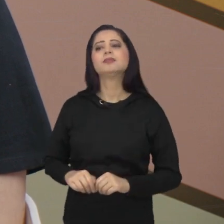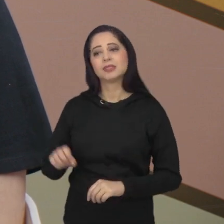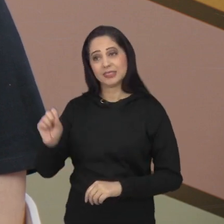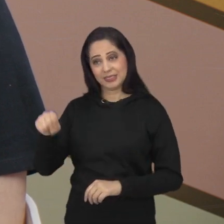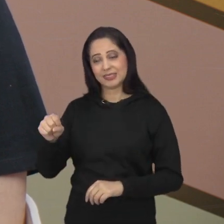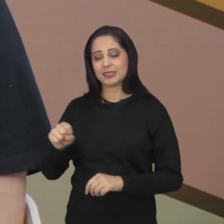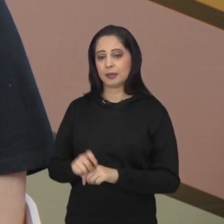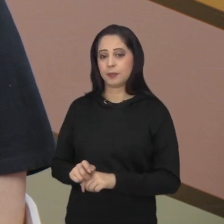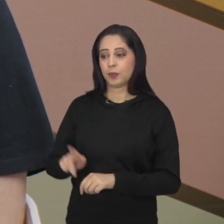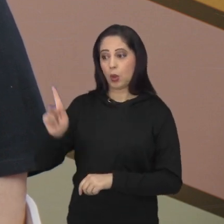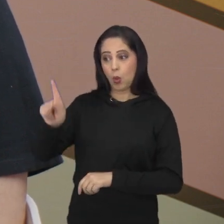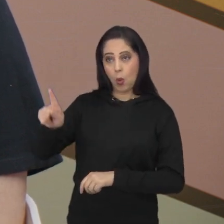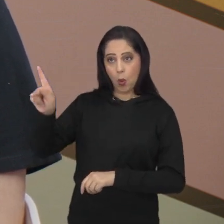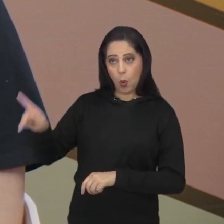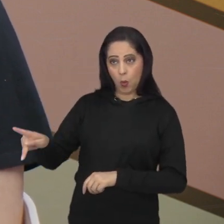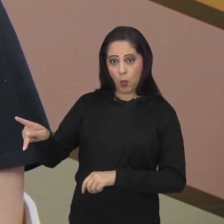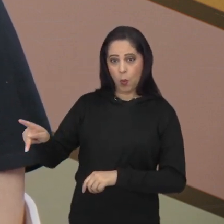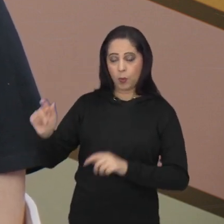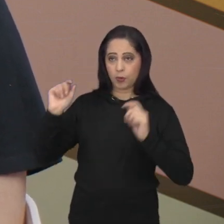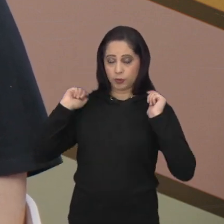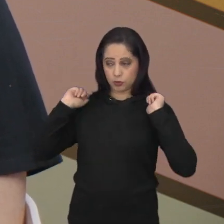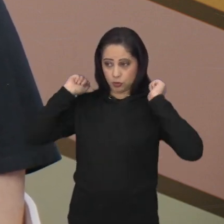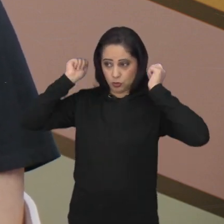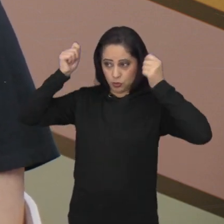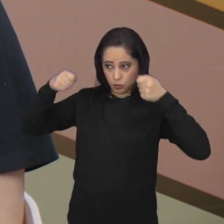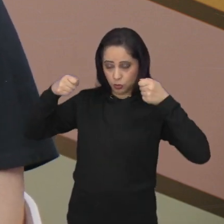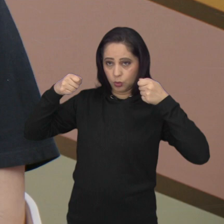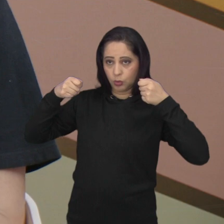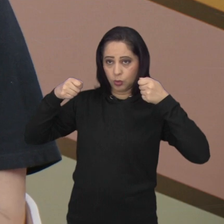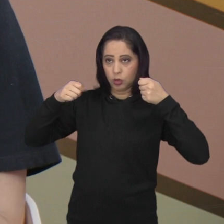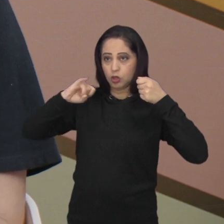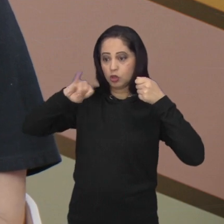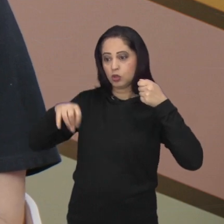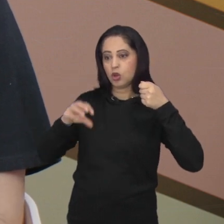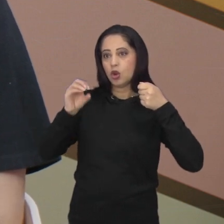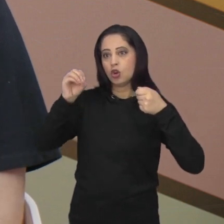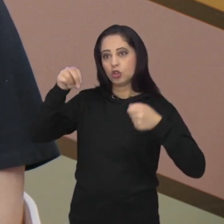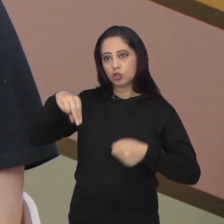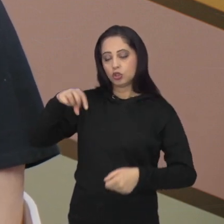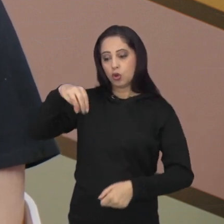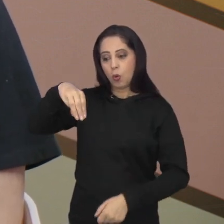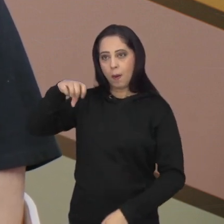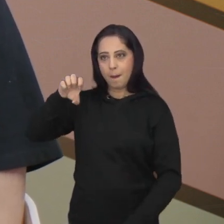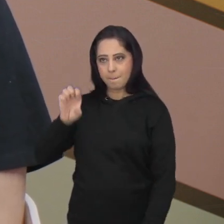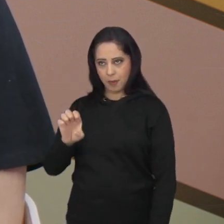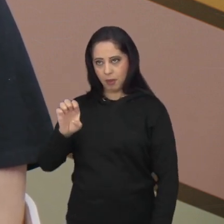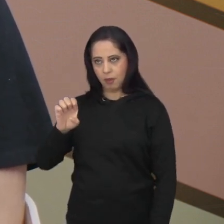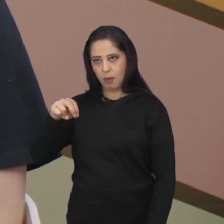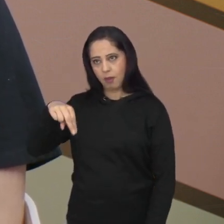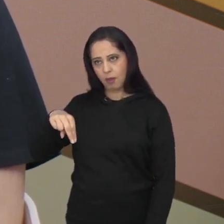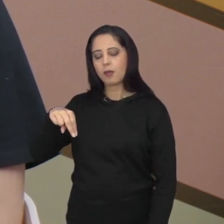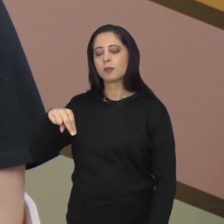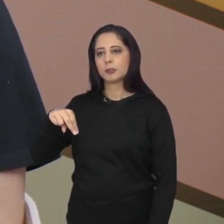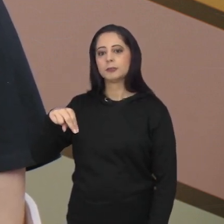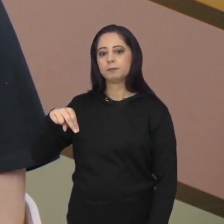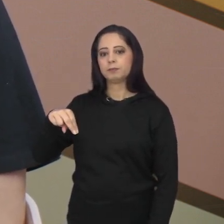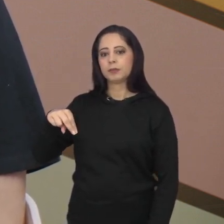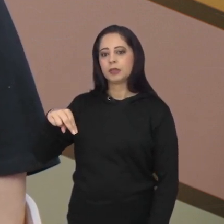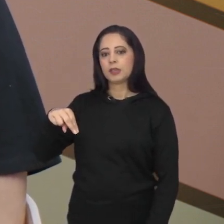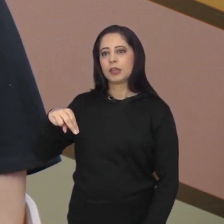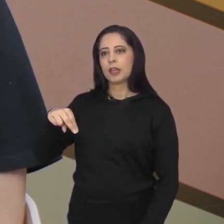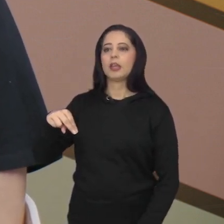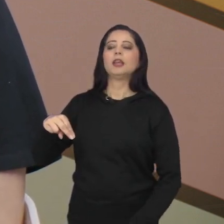Nosso professor, né, o monge beneditino John Main, que resgatou essa prática da meditação na